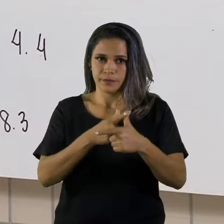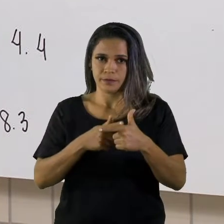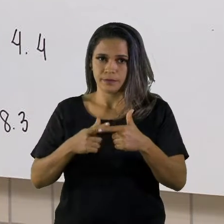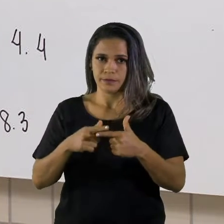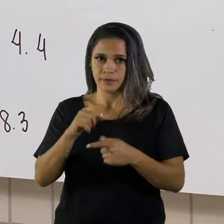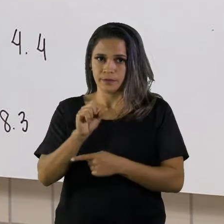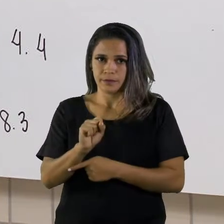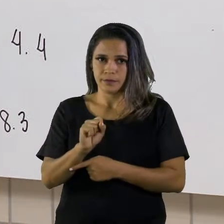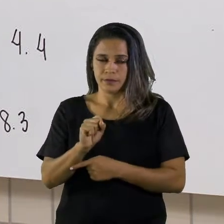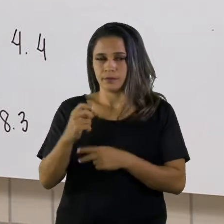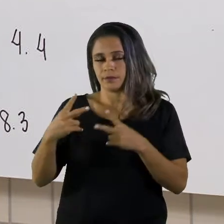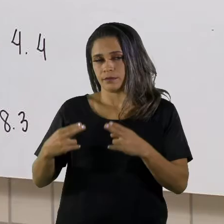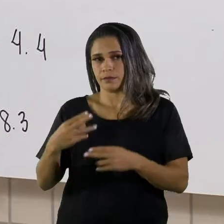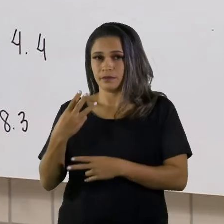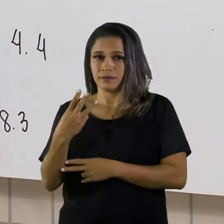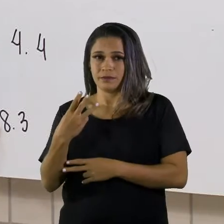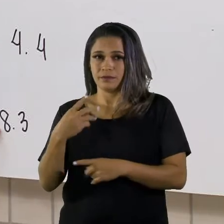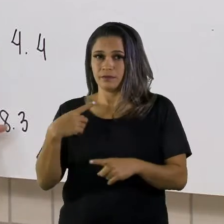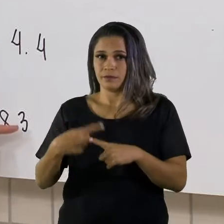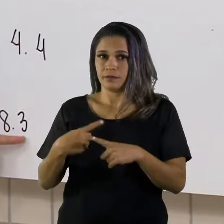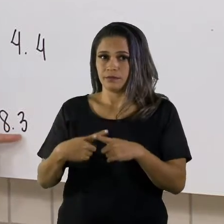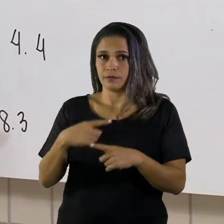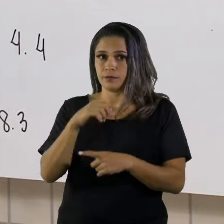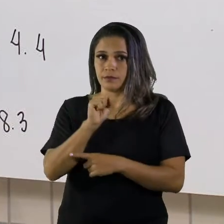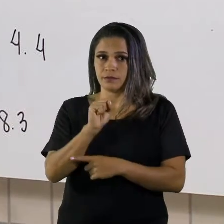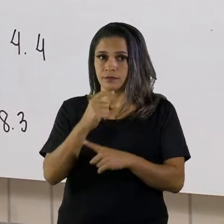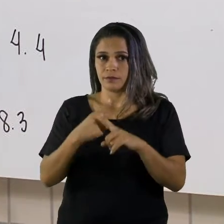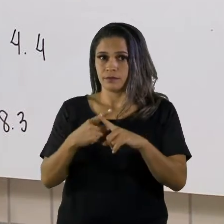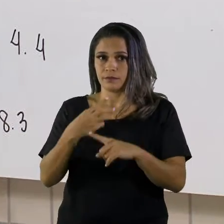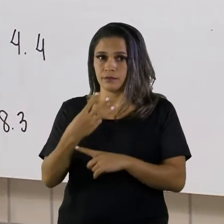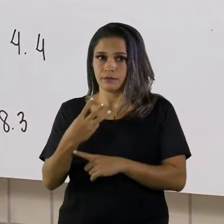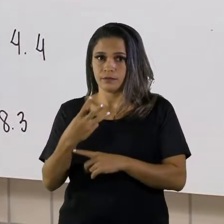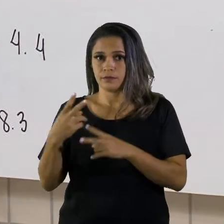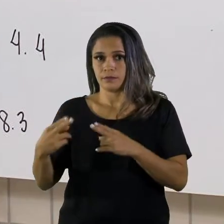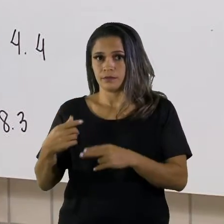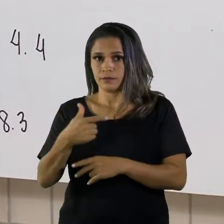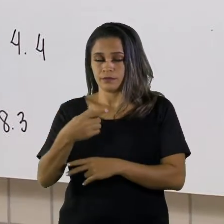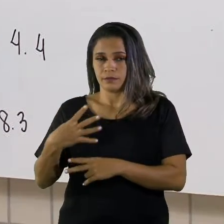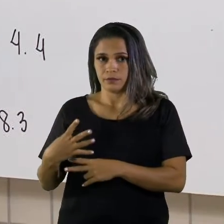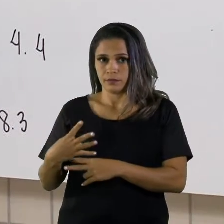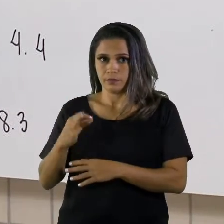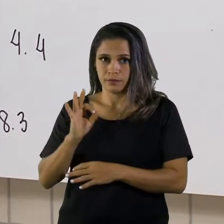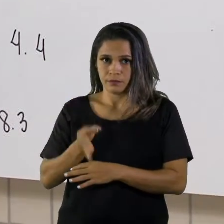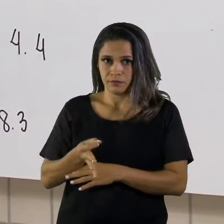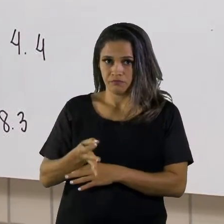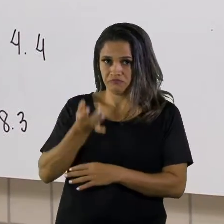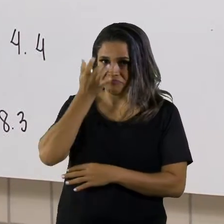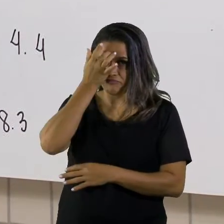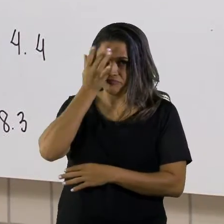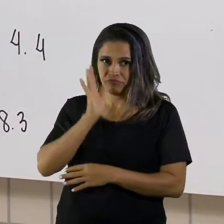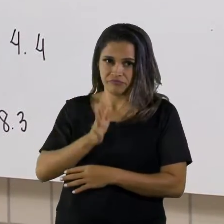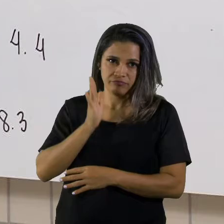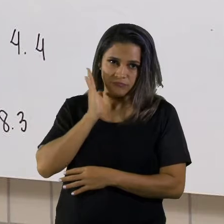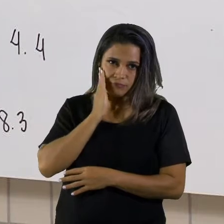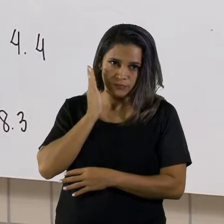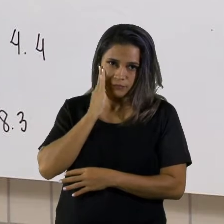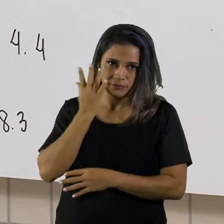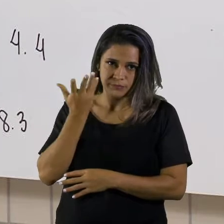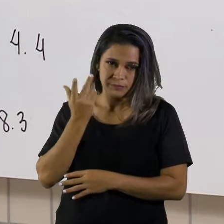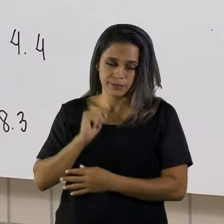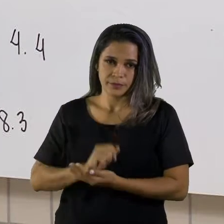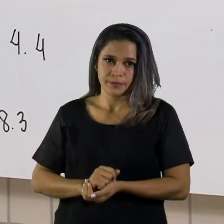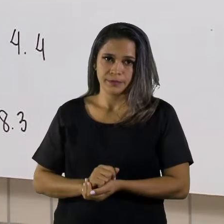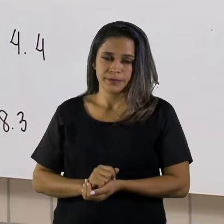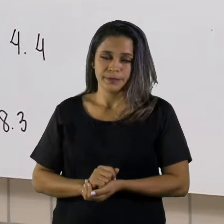igual a 3. Por quê? Porque 8 vezes 3 é igual a 24, certo? Isso é fácil, vocês já sabem